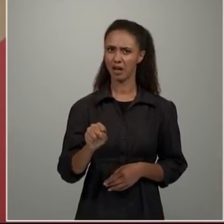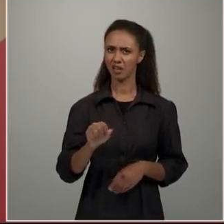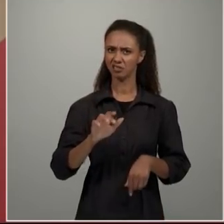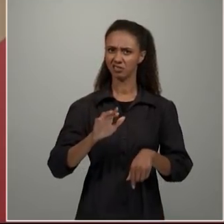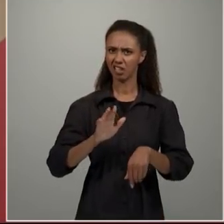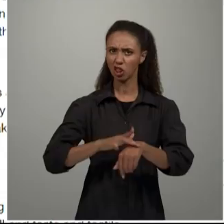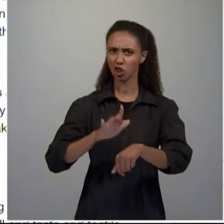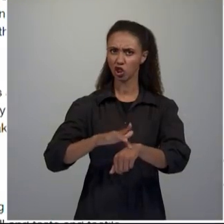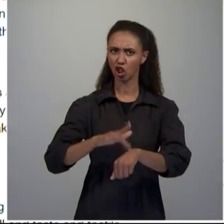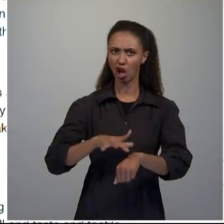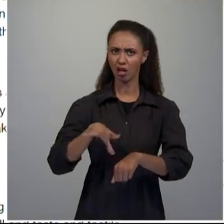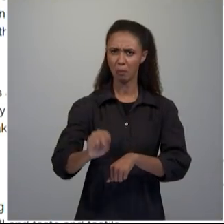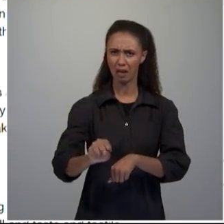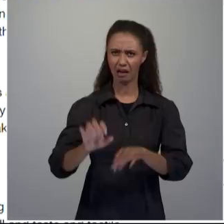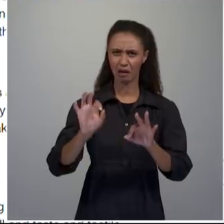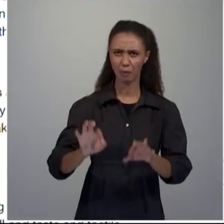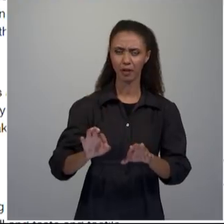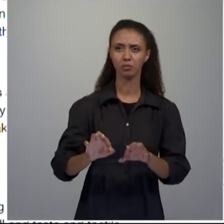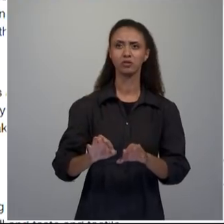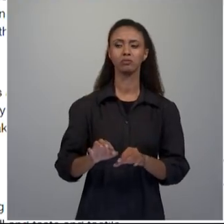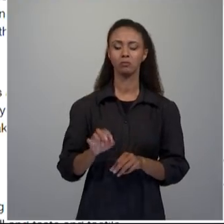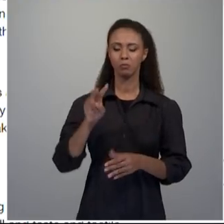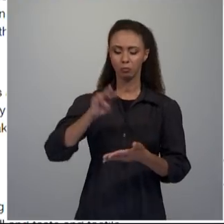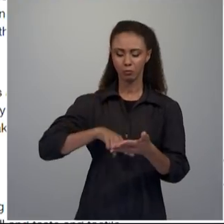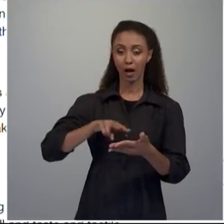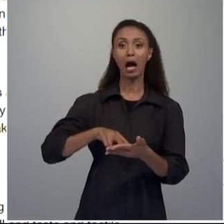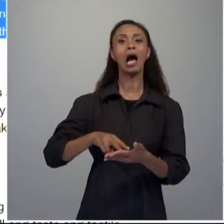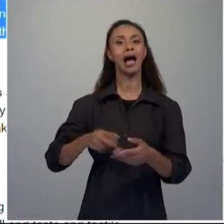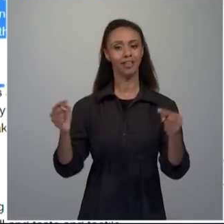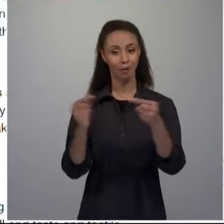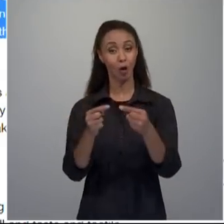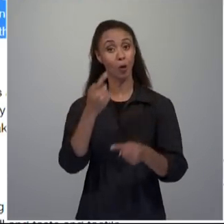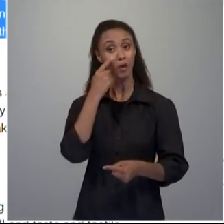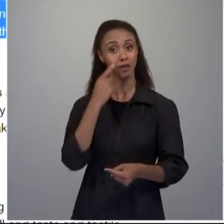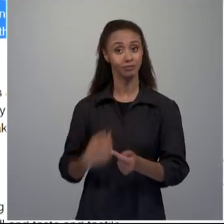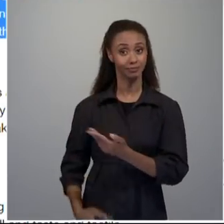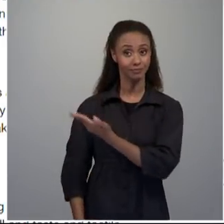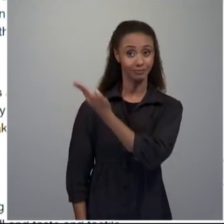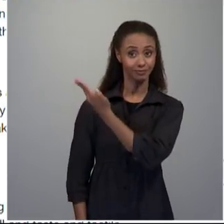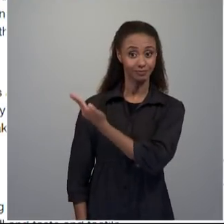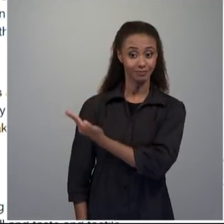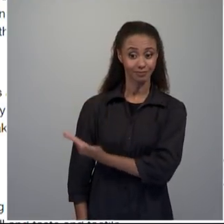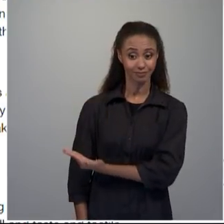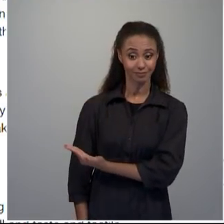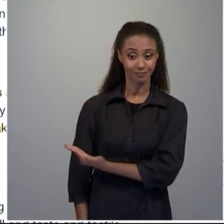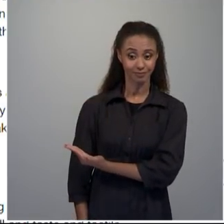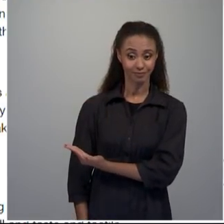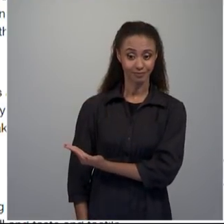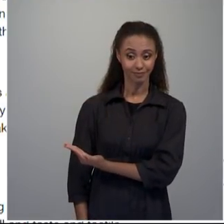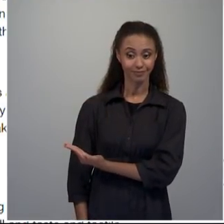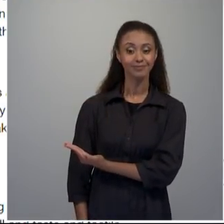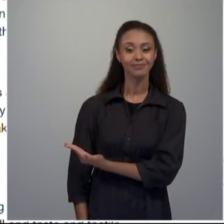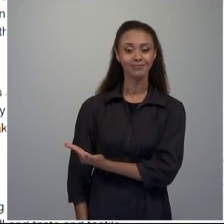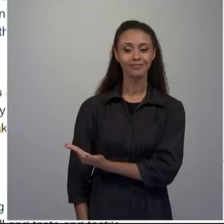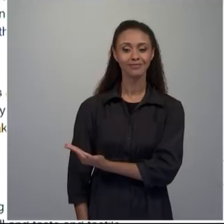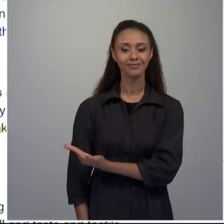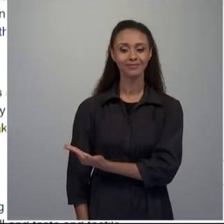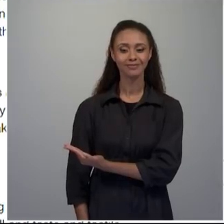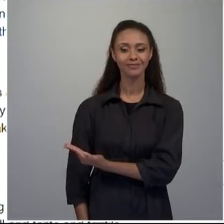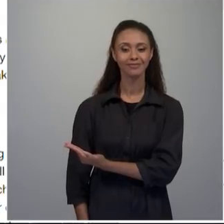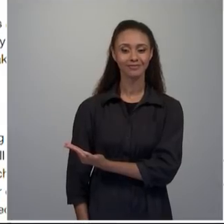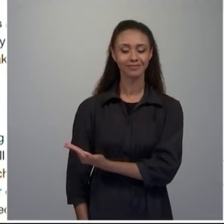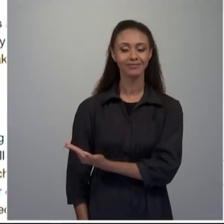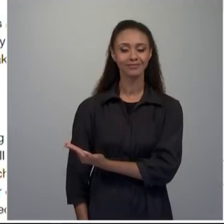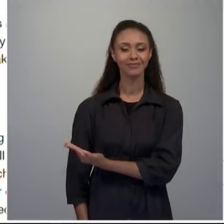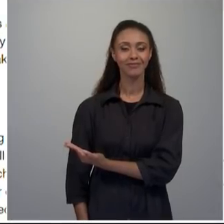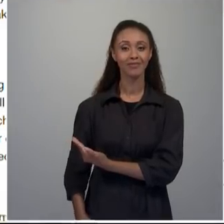mecanização a tem a ver com a mecanização sim dá uma olhada aqui ó ó continua manipulei chan não